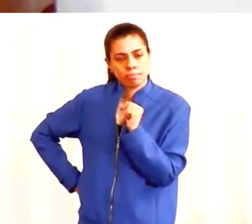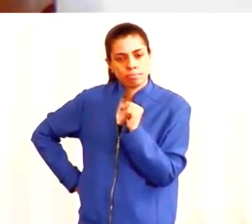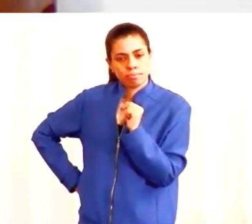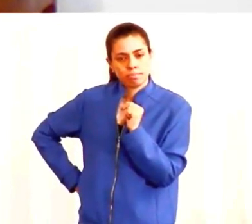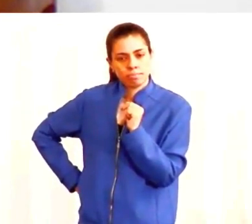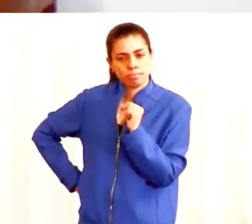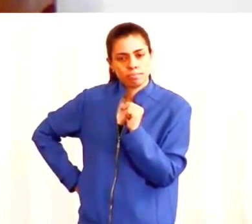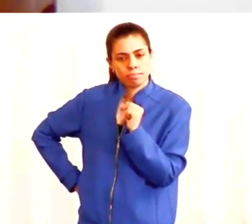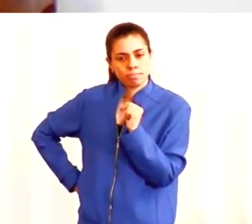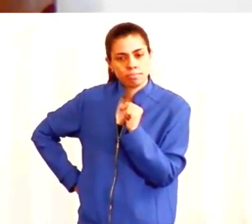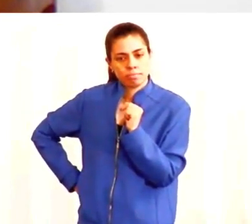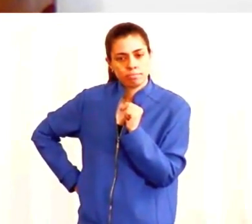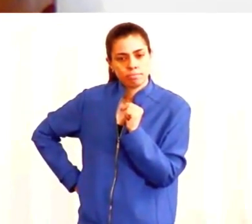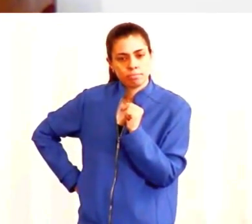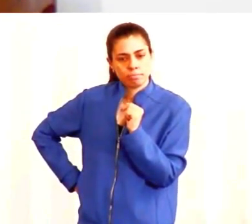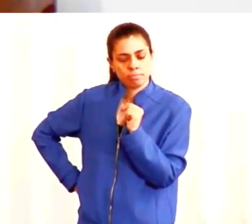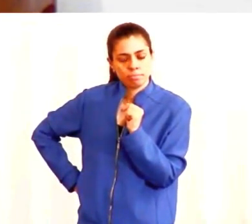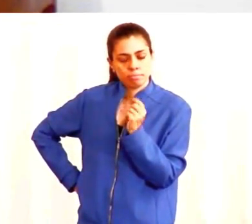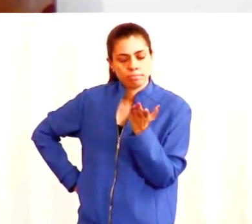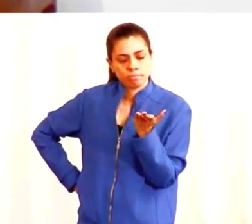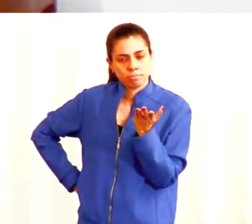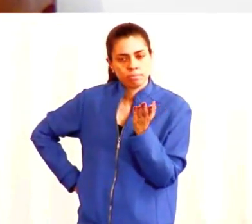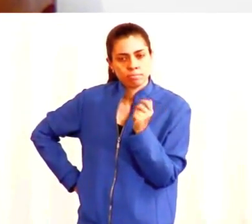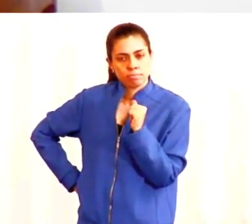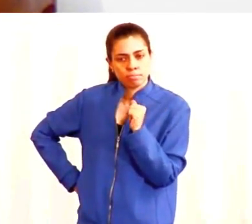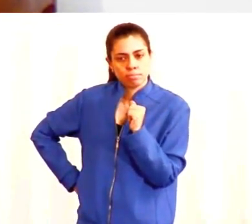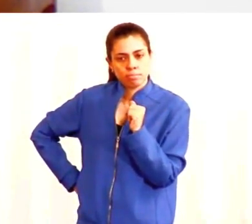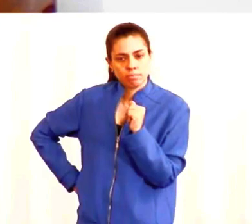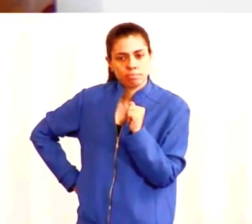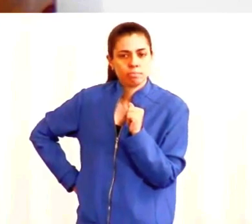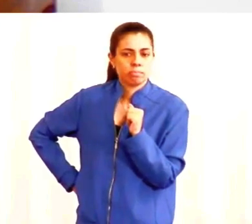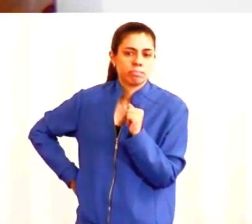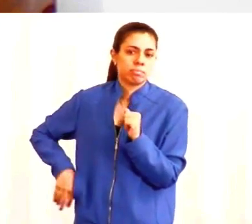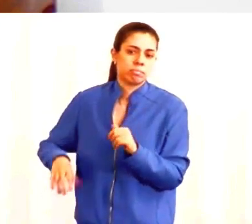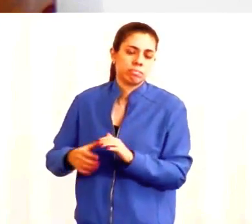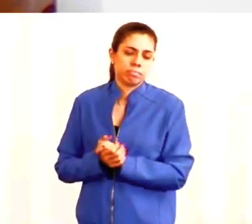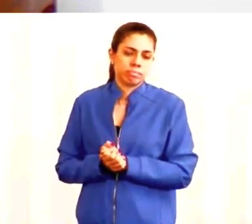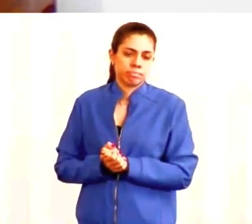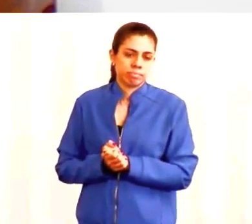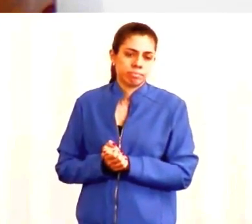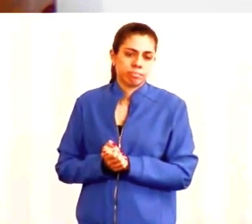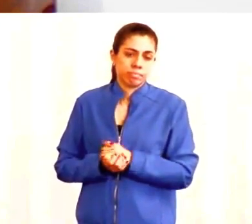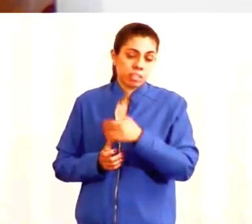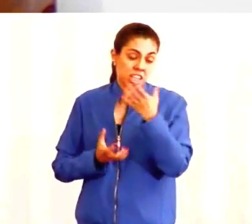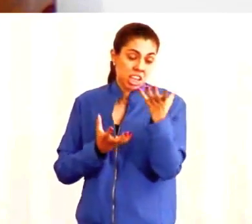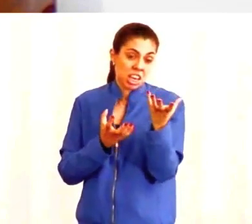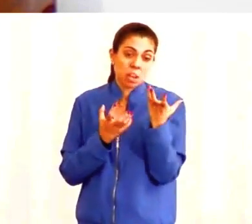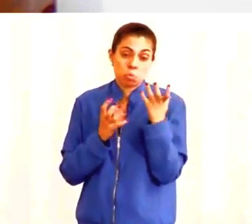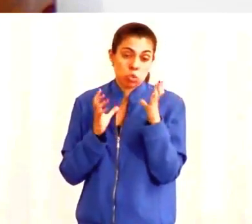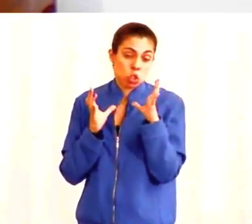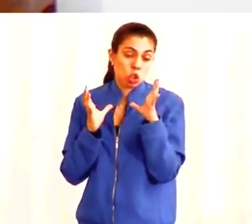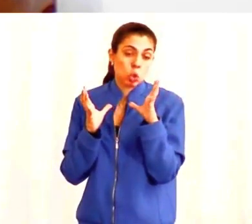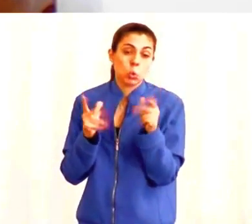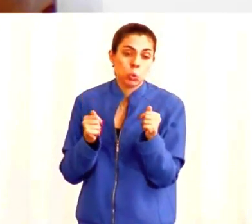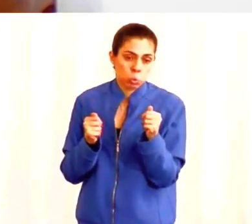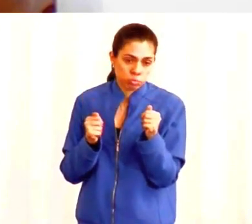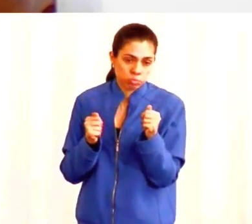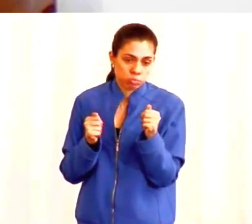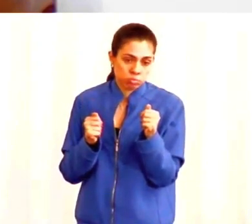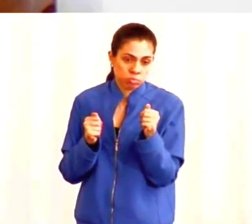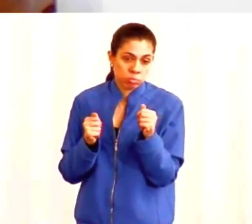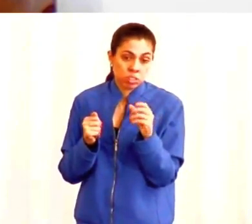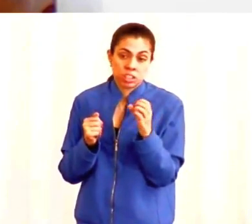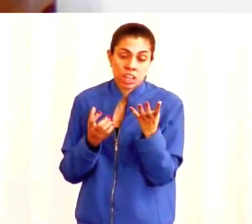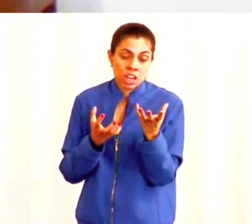por ele. Nós vamos pensar em muitas coisas para fazer, menos aquilo que Deus disse para